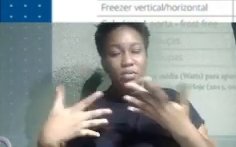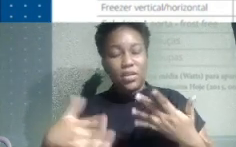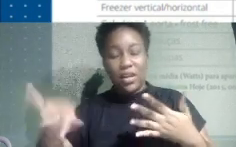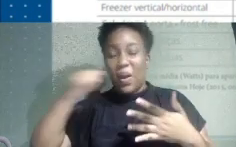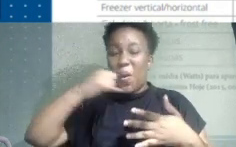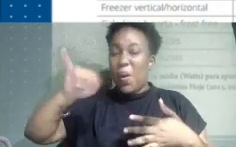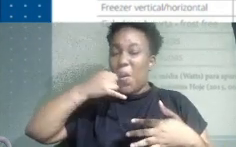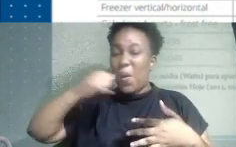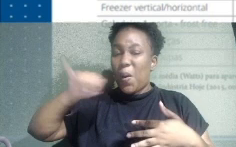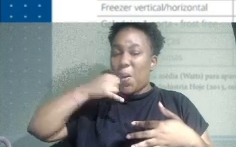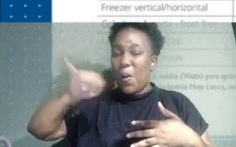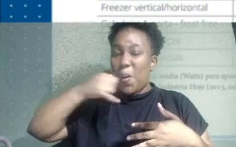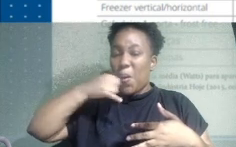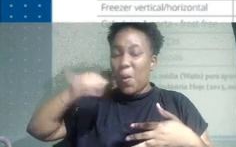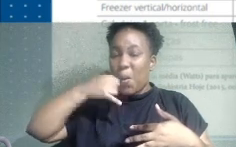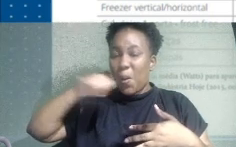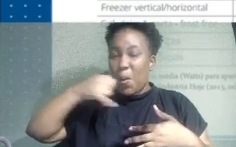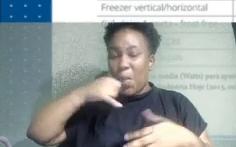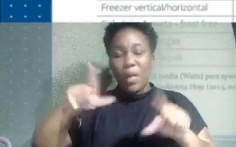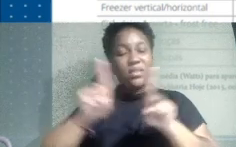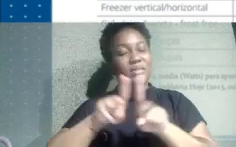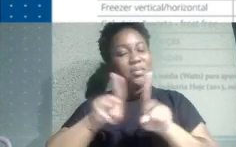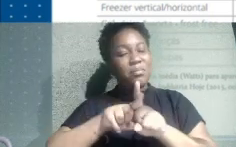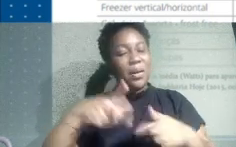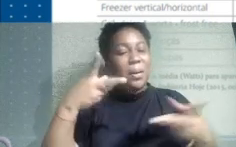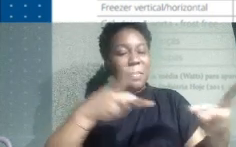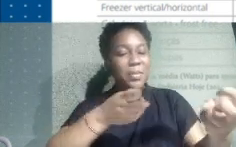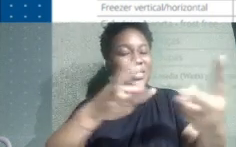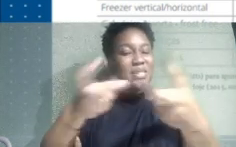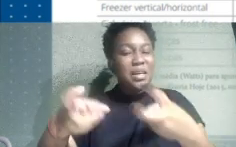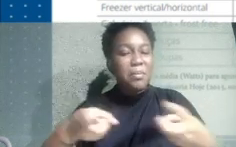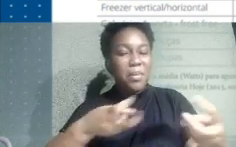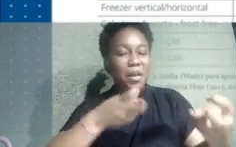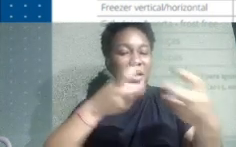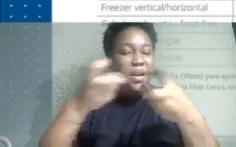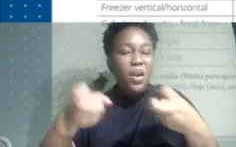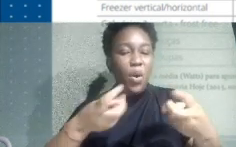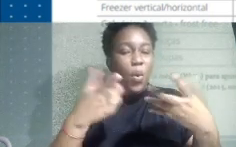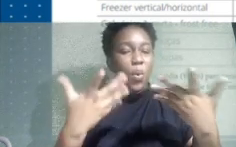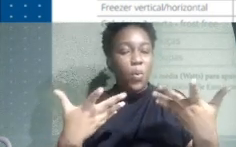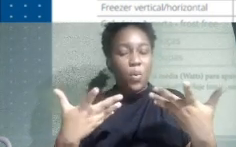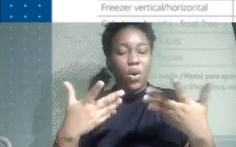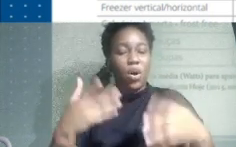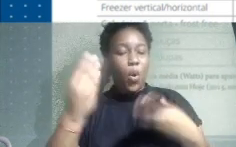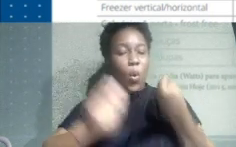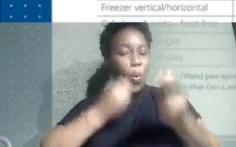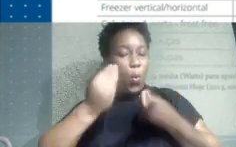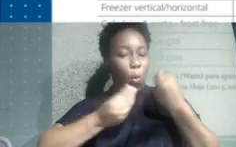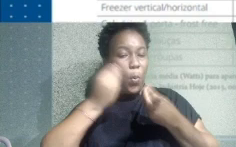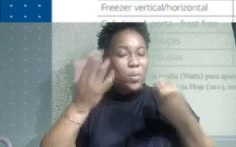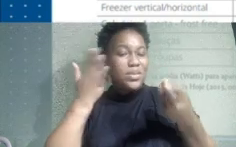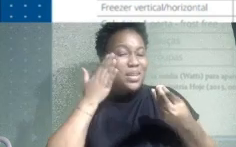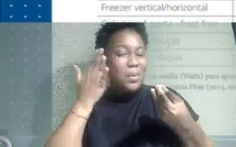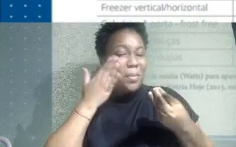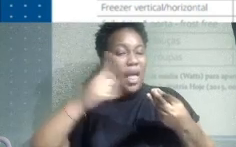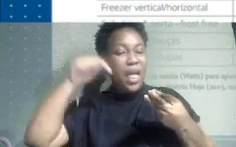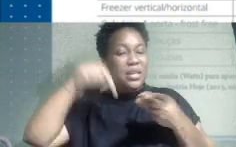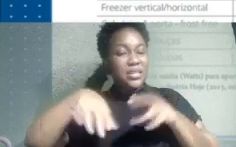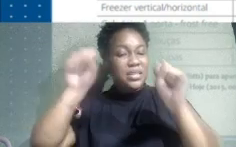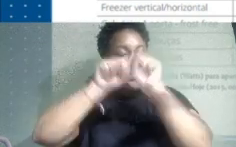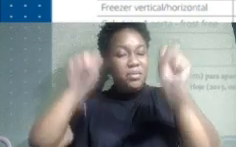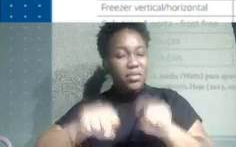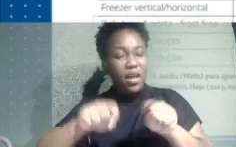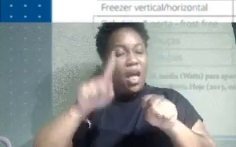elétrico. E enxergar o consumo médio mensal aí para quê? Para ter uma noção de como dimensionar melhor esse sistema. Então é interessante você ter esse